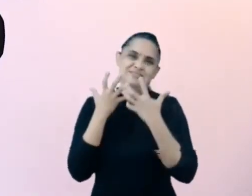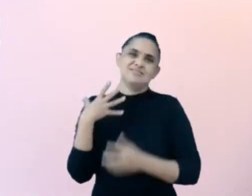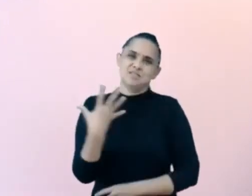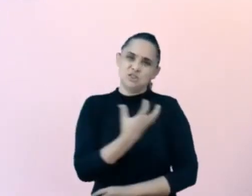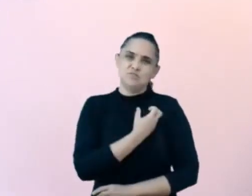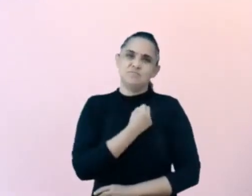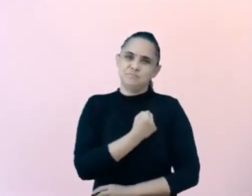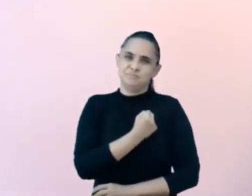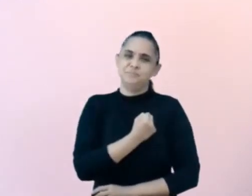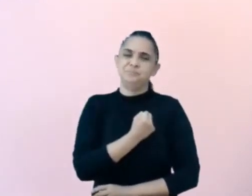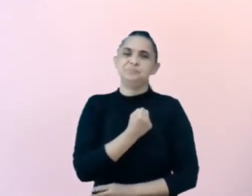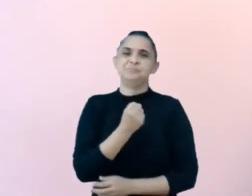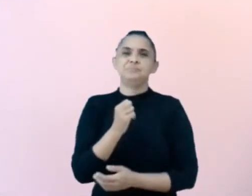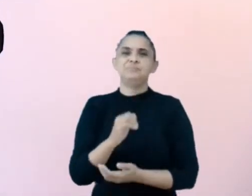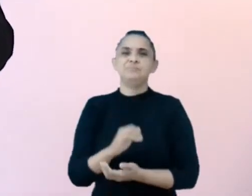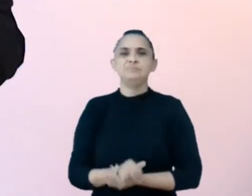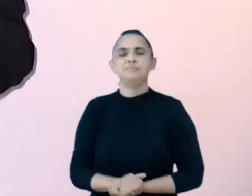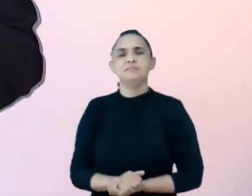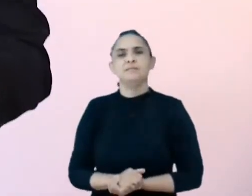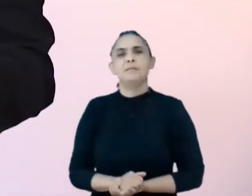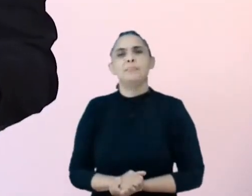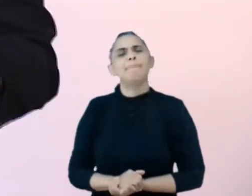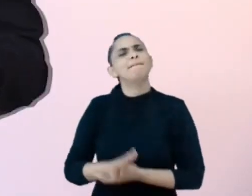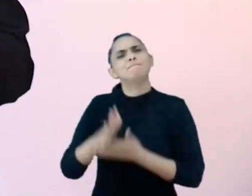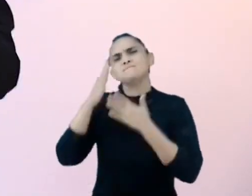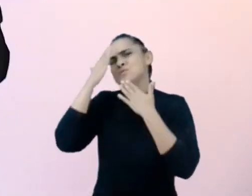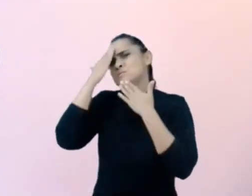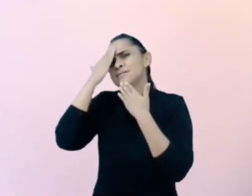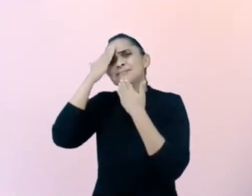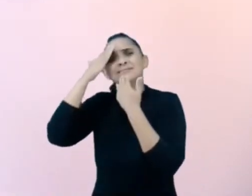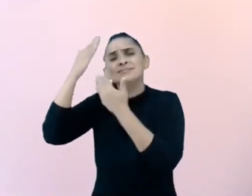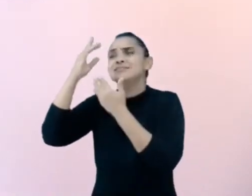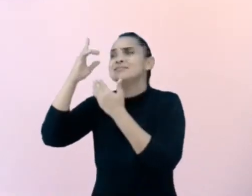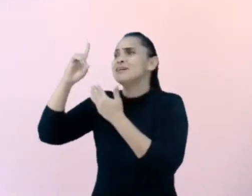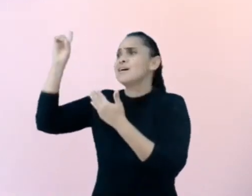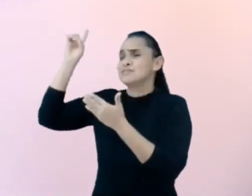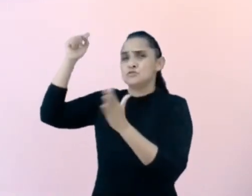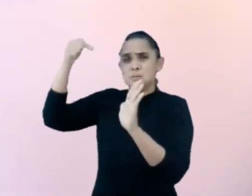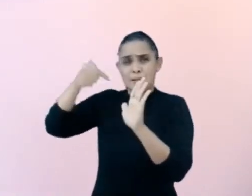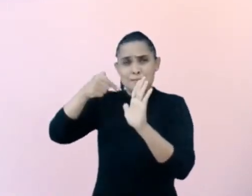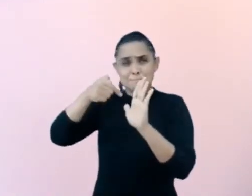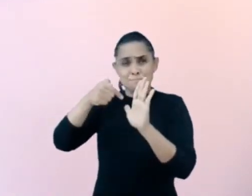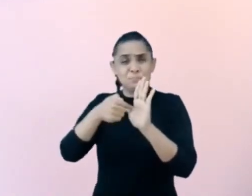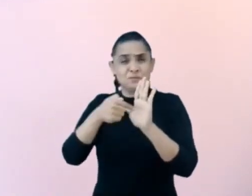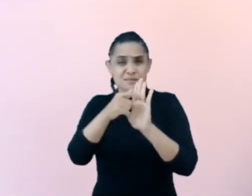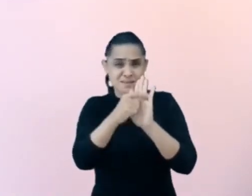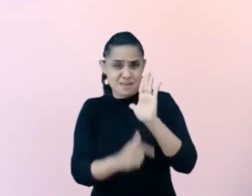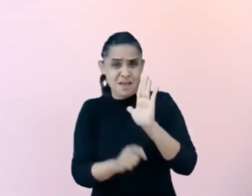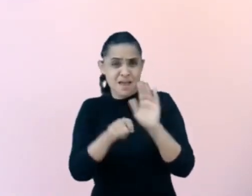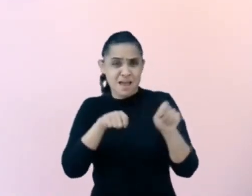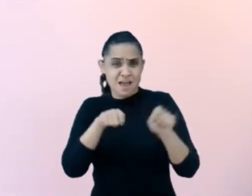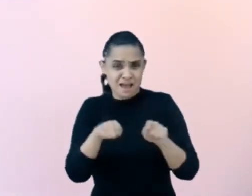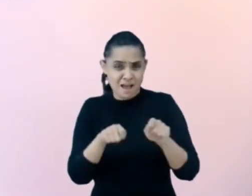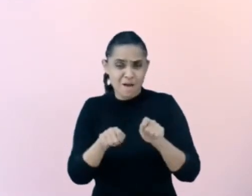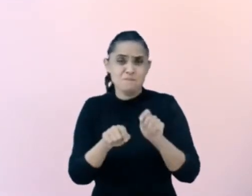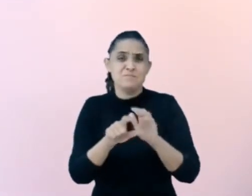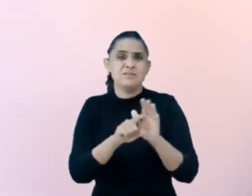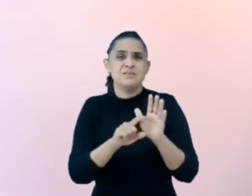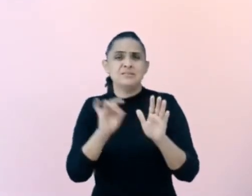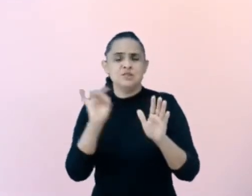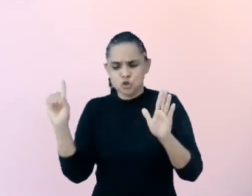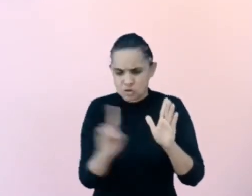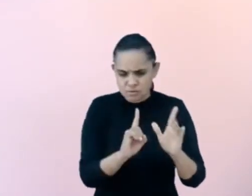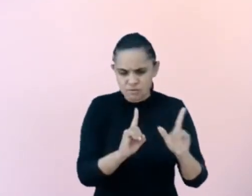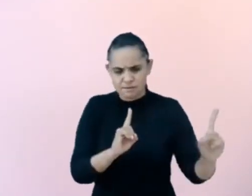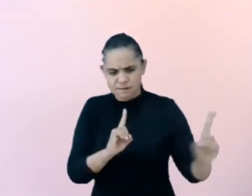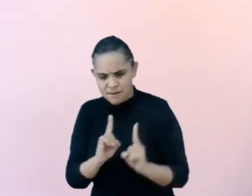Eu agradeço a Deus porque aqui não está escrito: acrescentava o Senhor à igreja membros. Acrescentava o Senhor